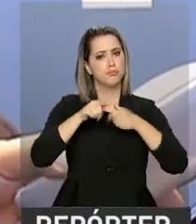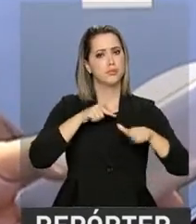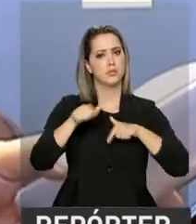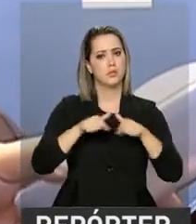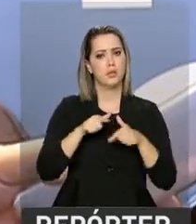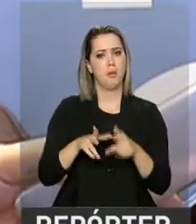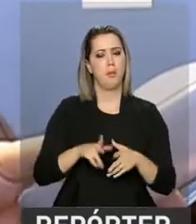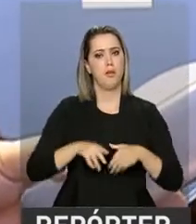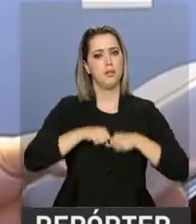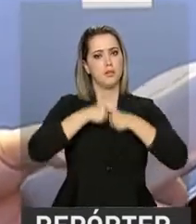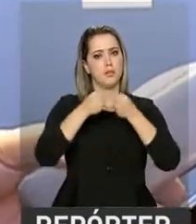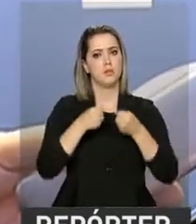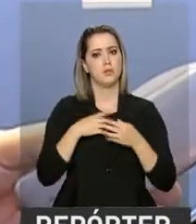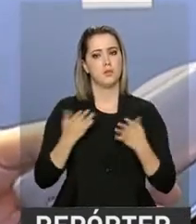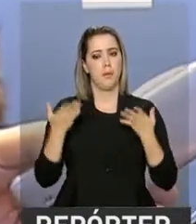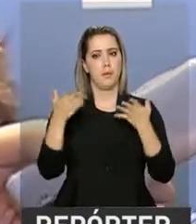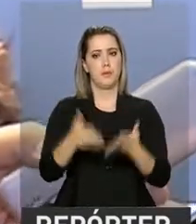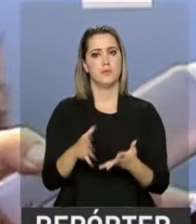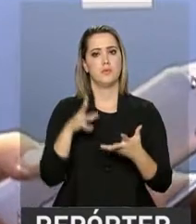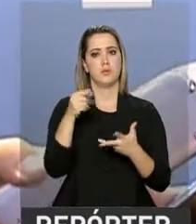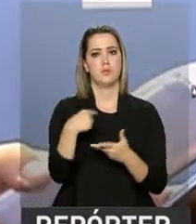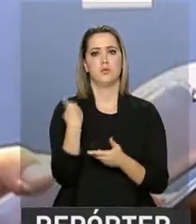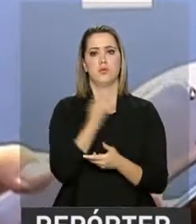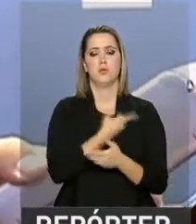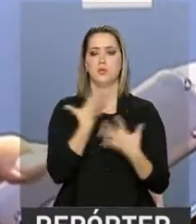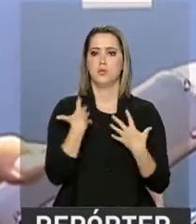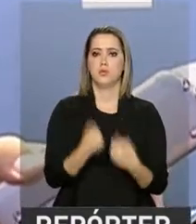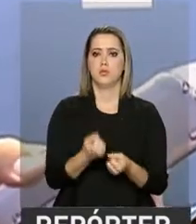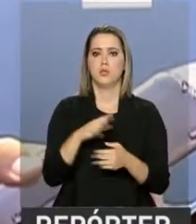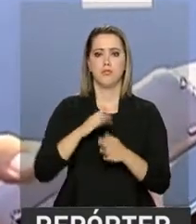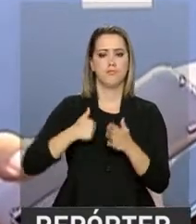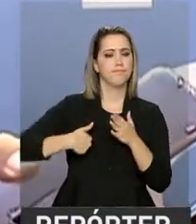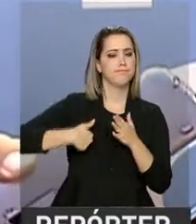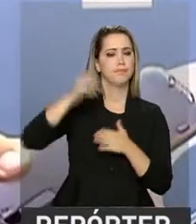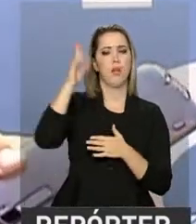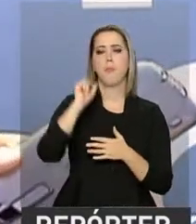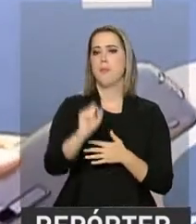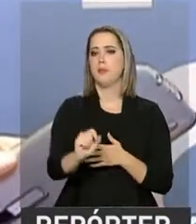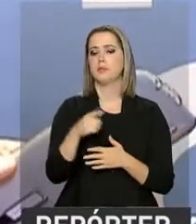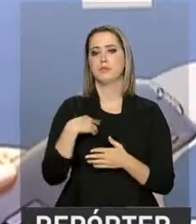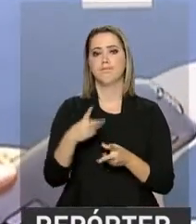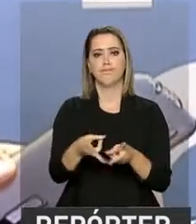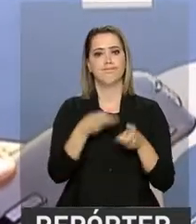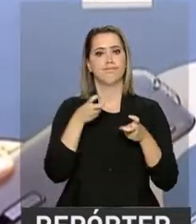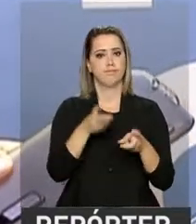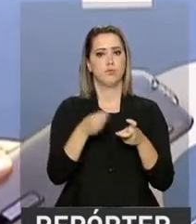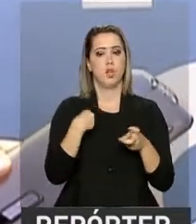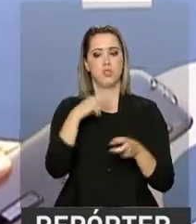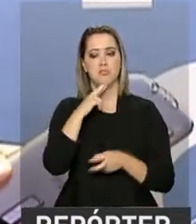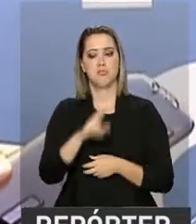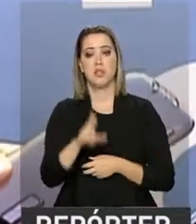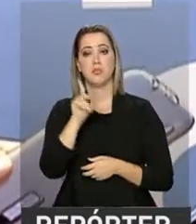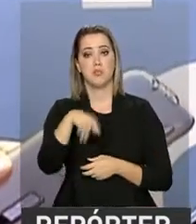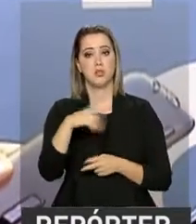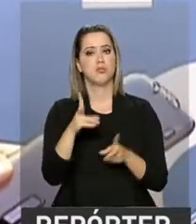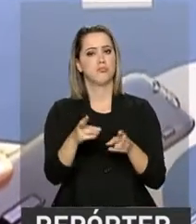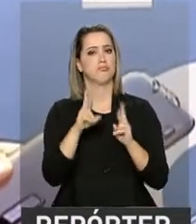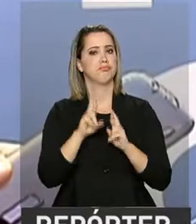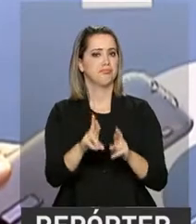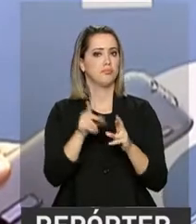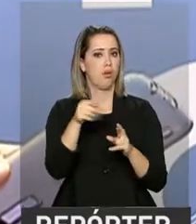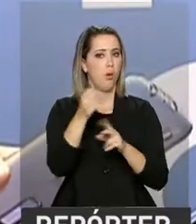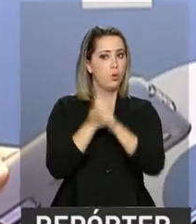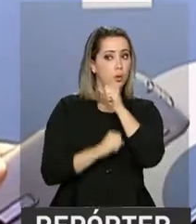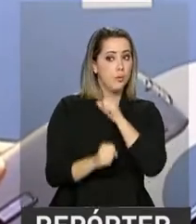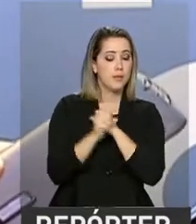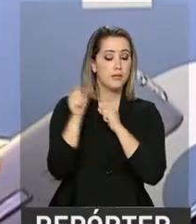muito esforço, com a participação de todos, nós vamos ultrapassar a expectativa de resultado feita no ano